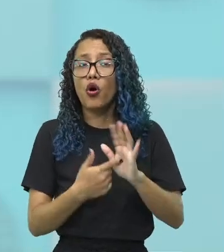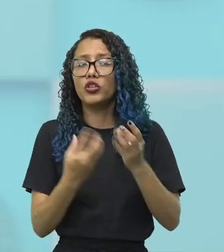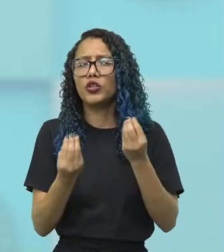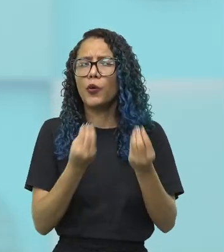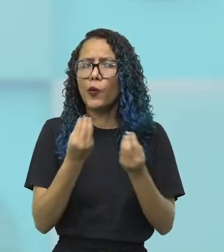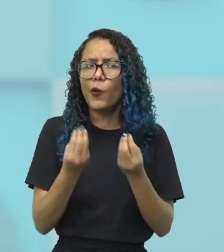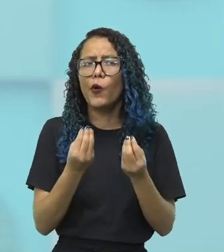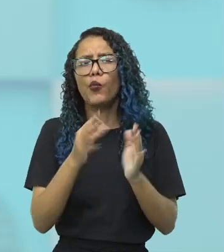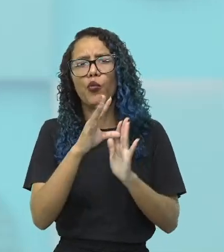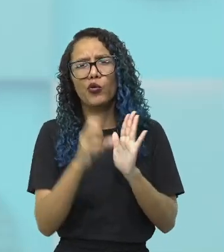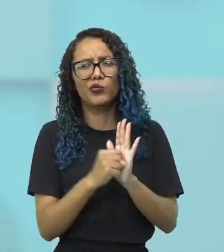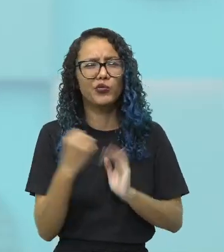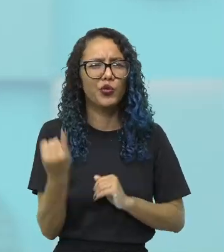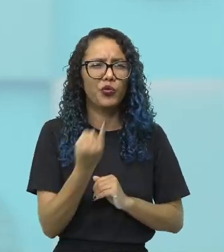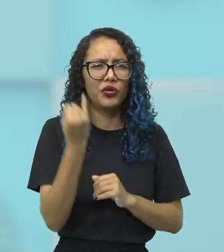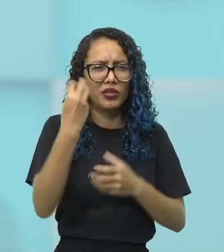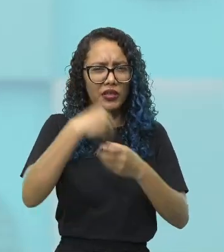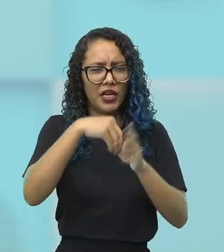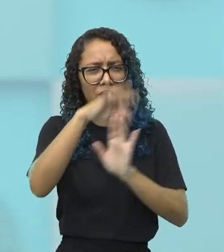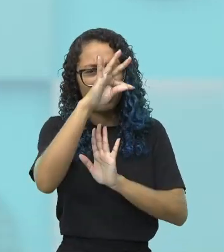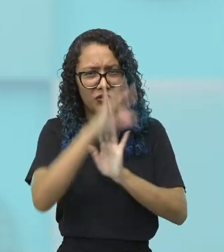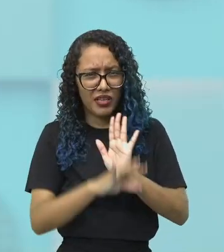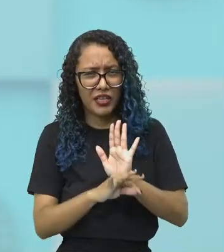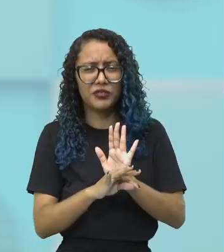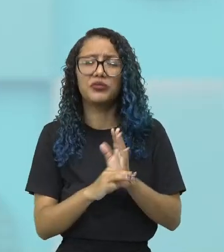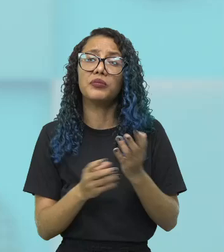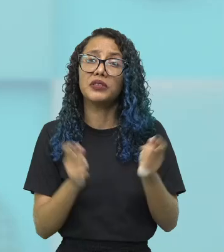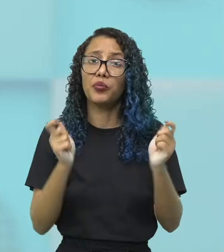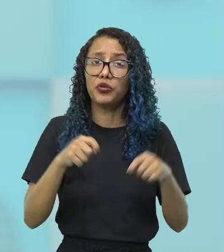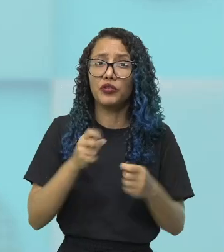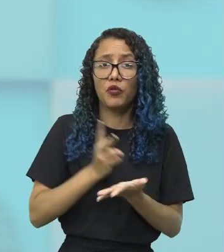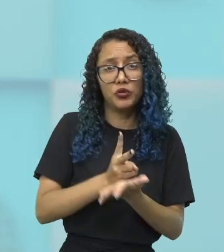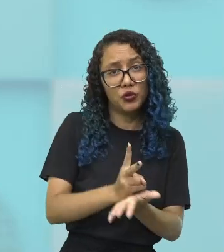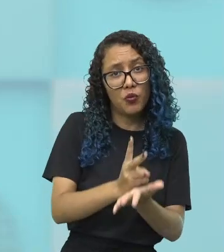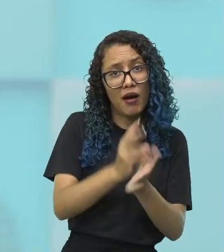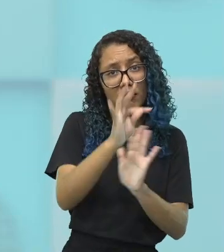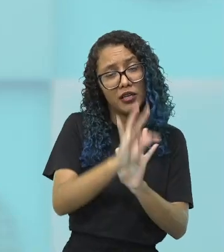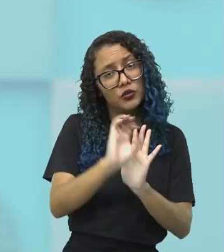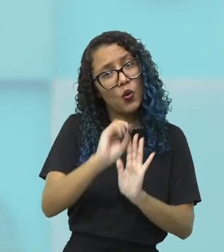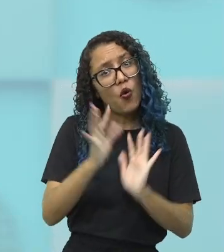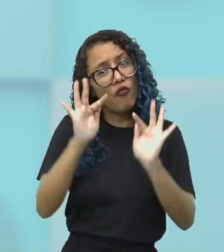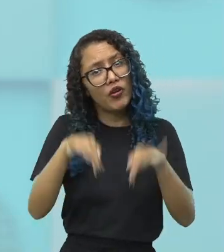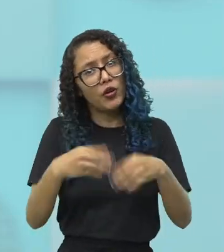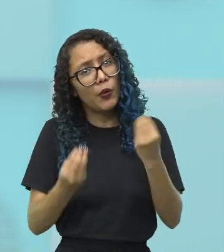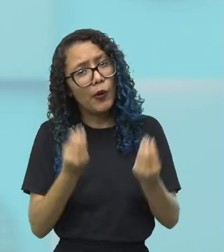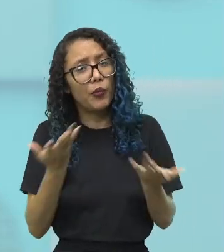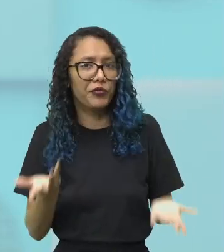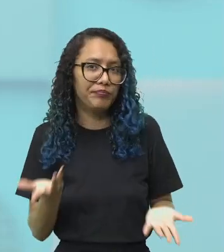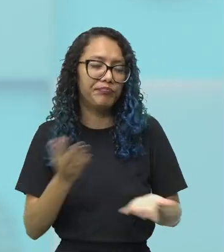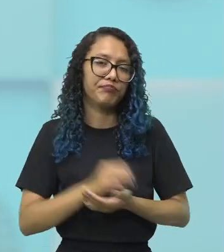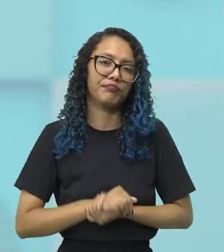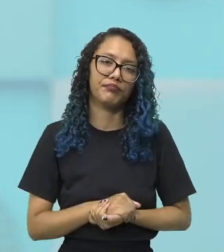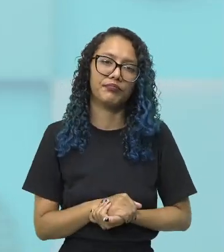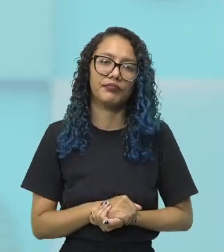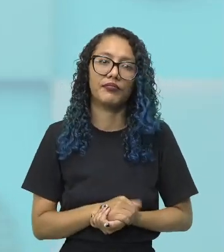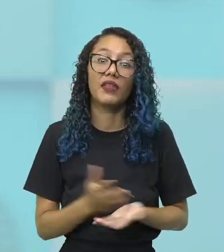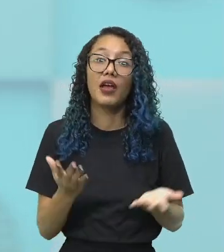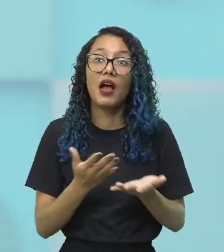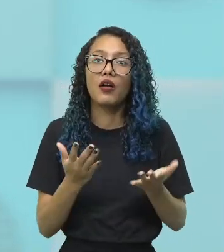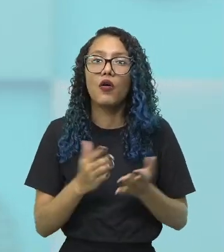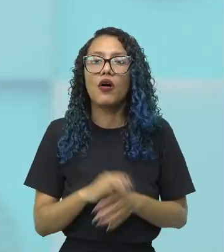entre continuar o texto ou acabar o texto. Vamos focar então agora no uso